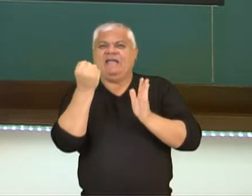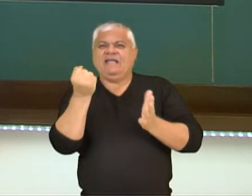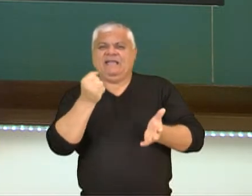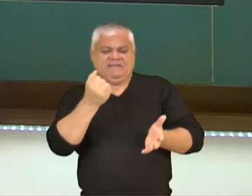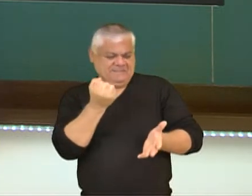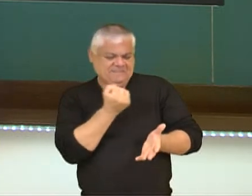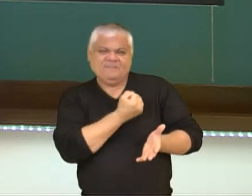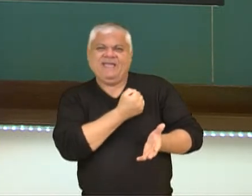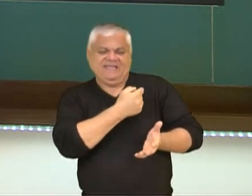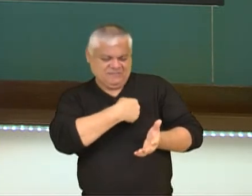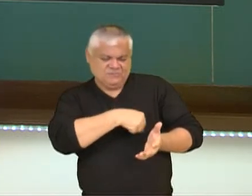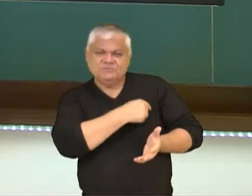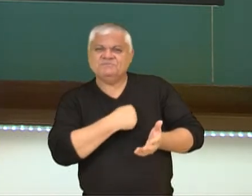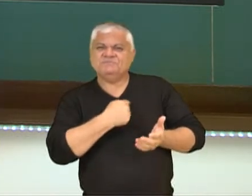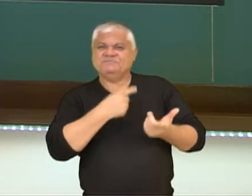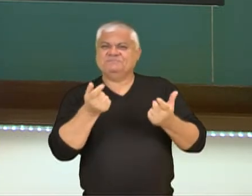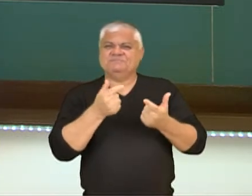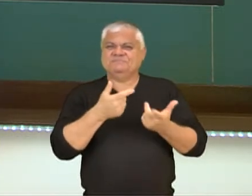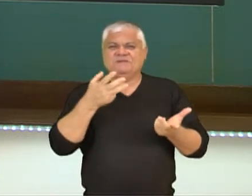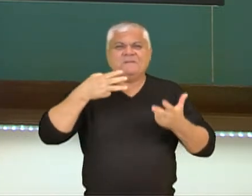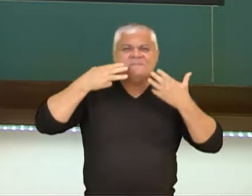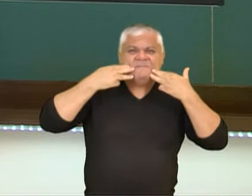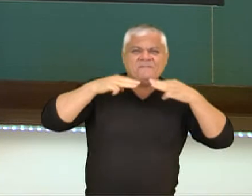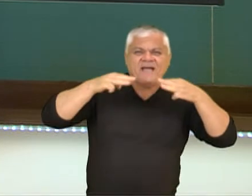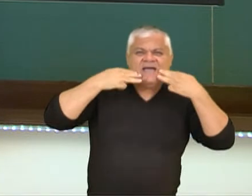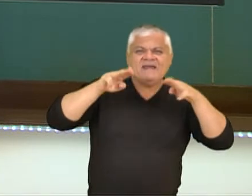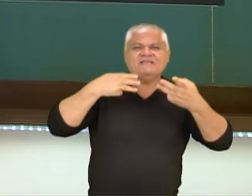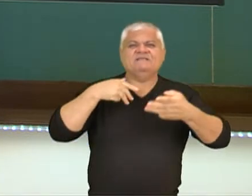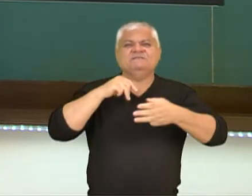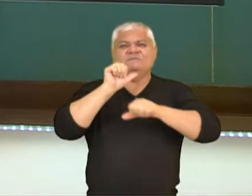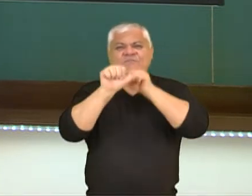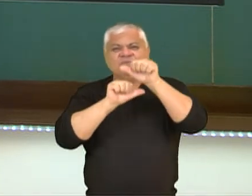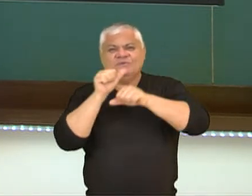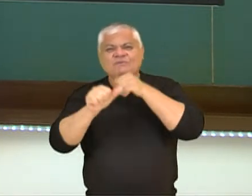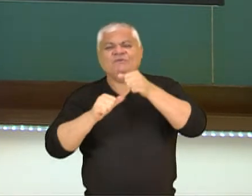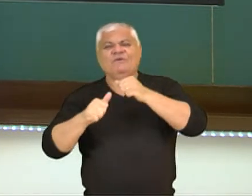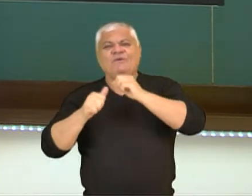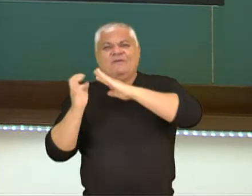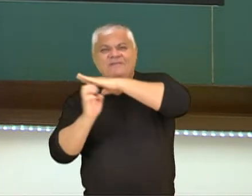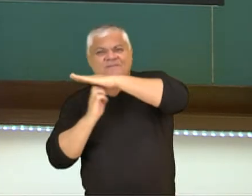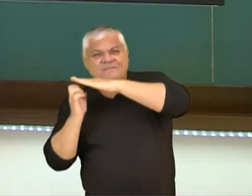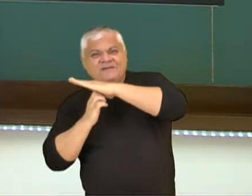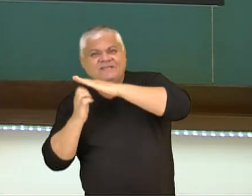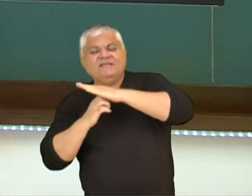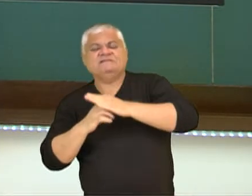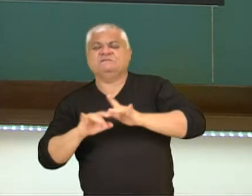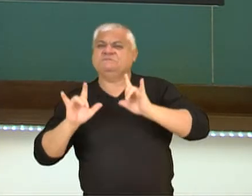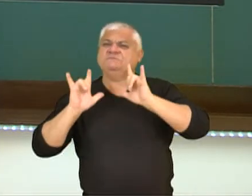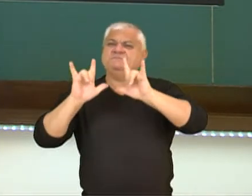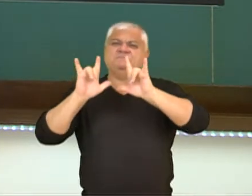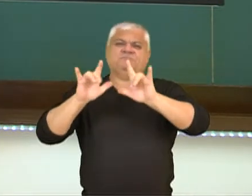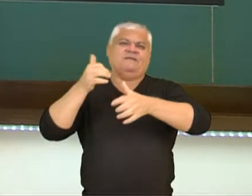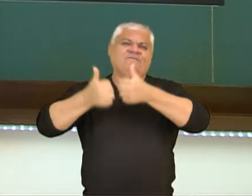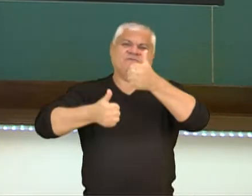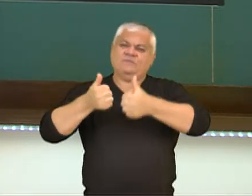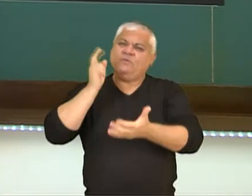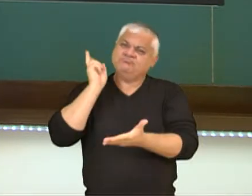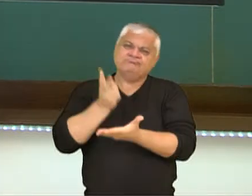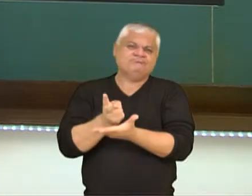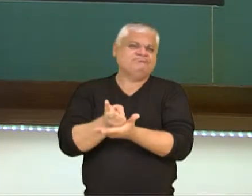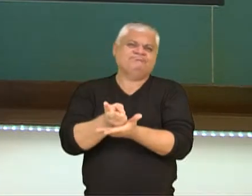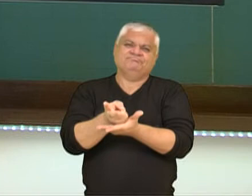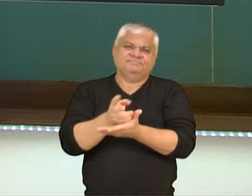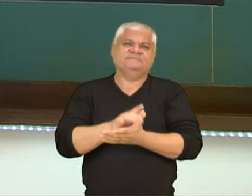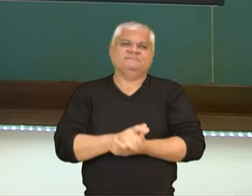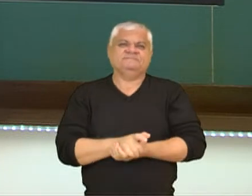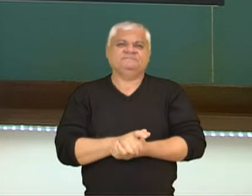né, transformaram muitos times em empresas. Apesar disso tudo, a paixão pelo esporte prevalece,